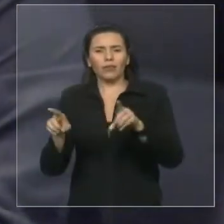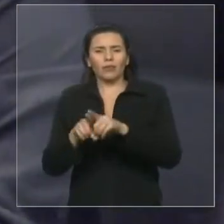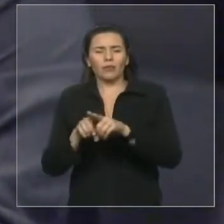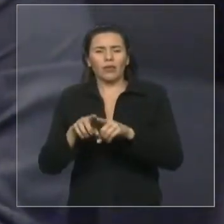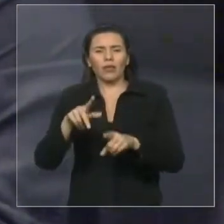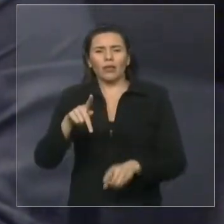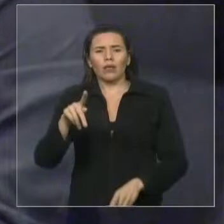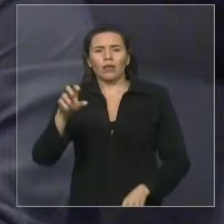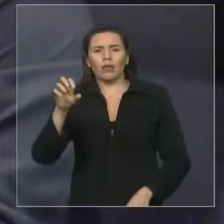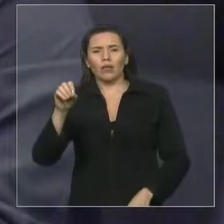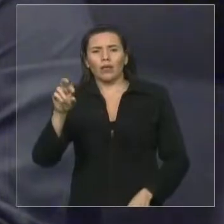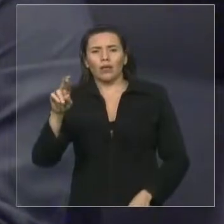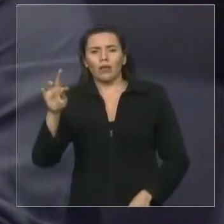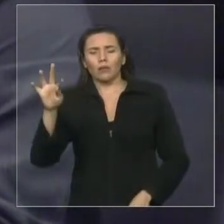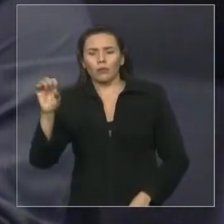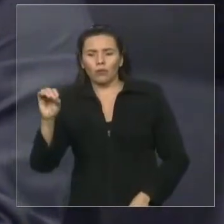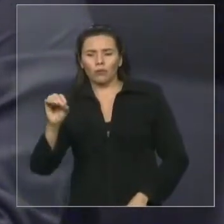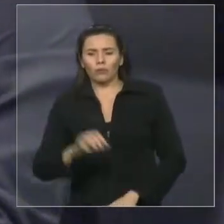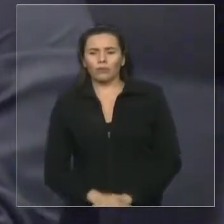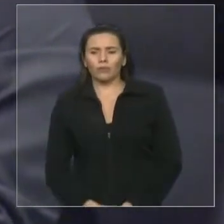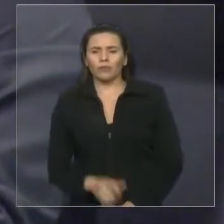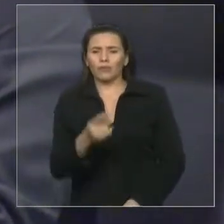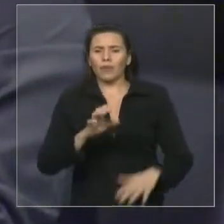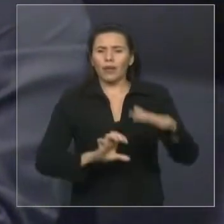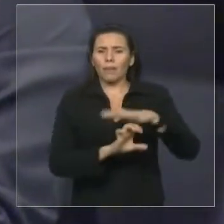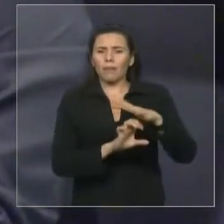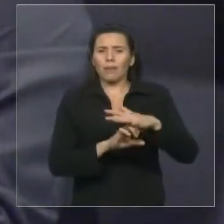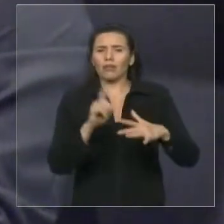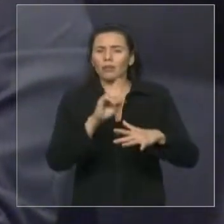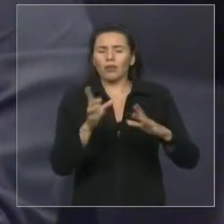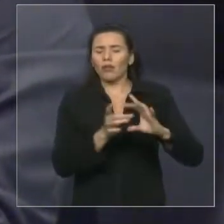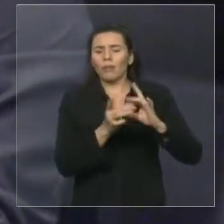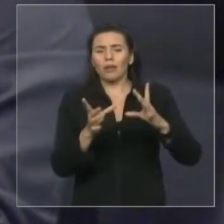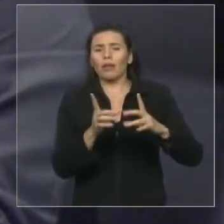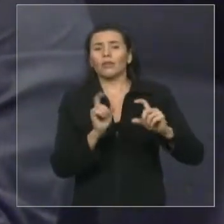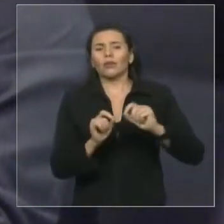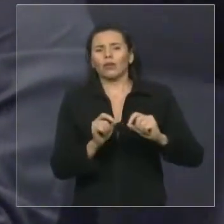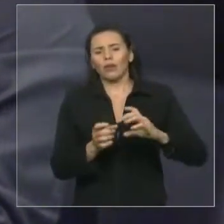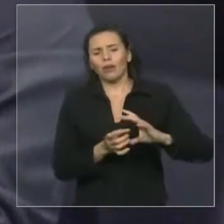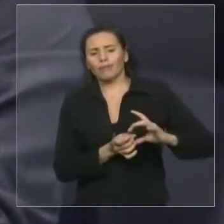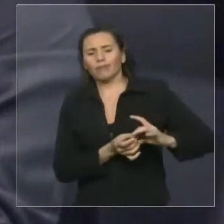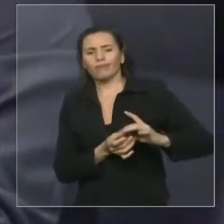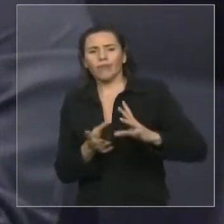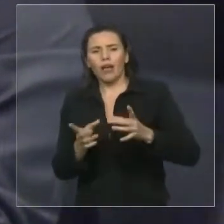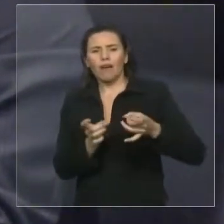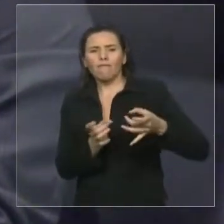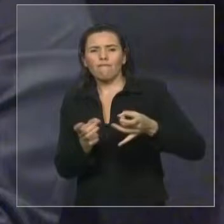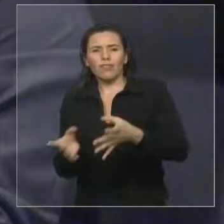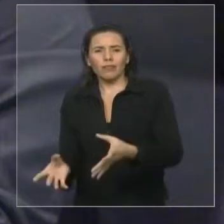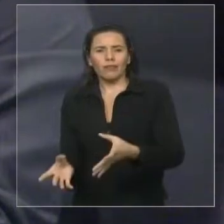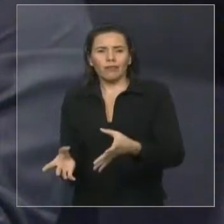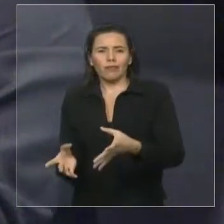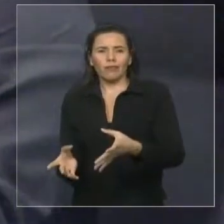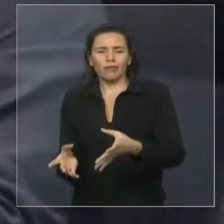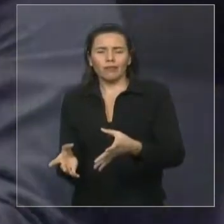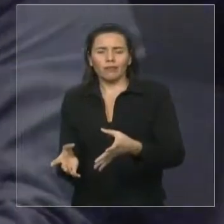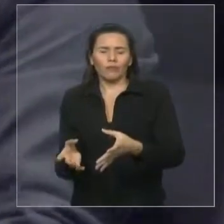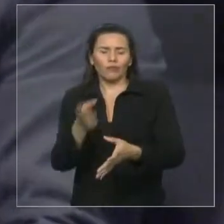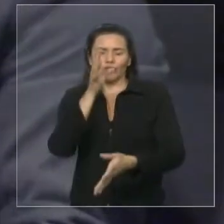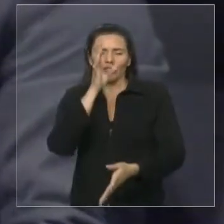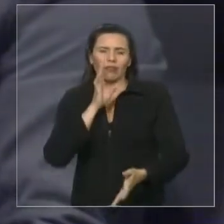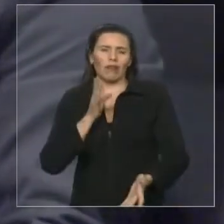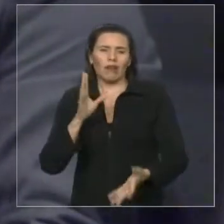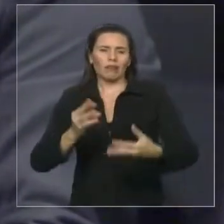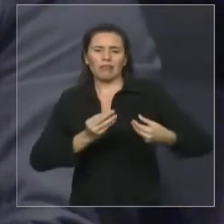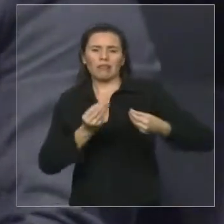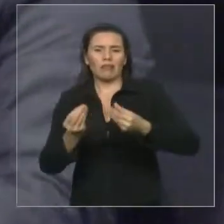aqui, a EMAP ela não está autorizada a ceder, a alienar de forma gratuita ou onerosa qualquer terreno